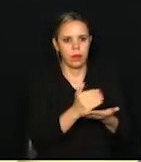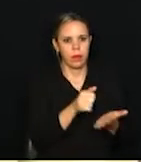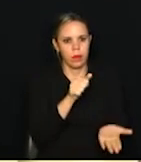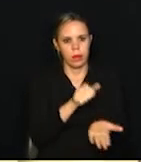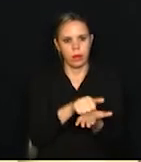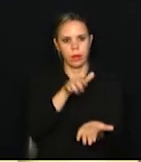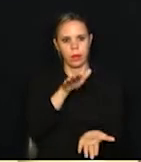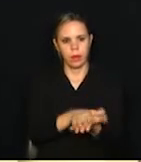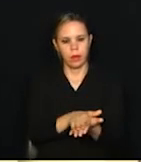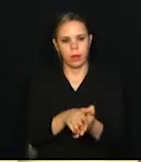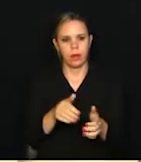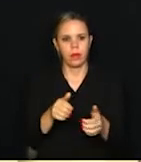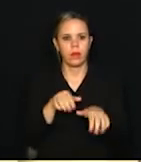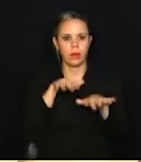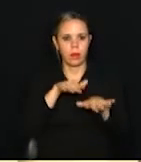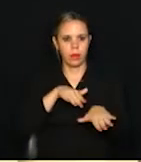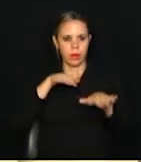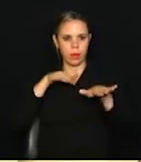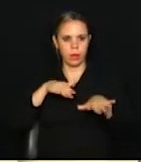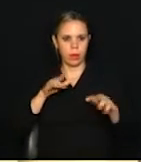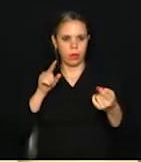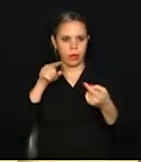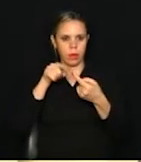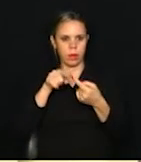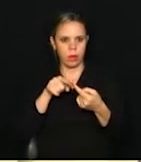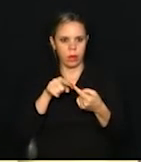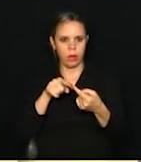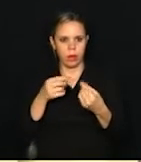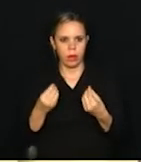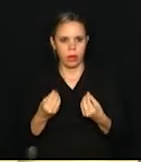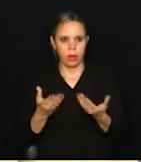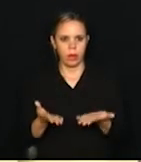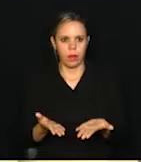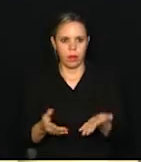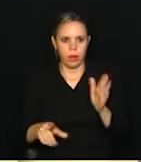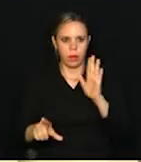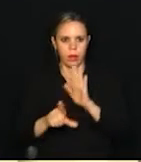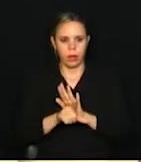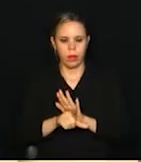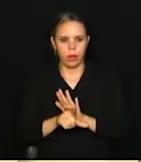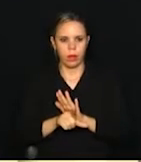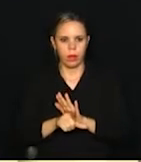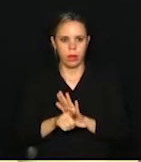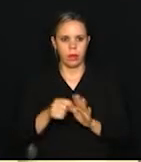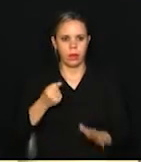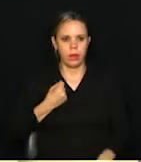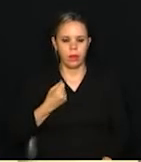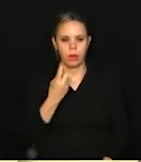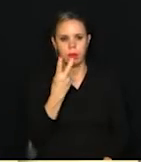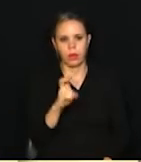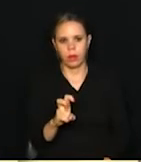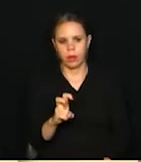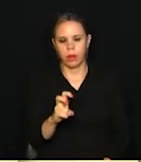de trânsito e sua destinação conforme estabelecido pela Lei Municipal de número